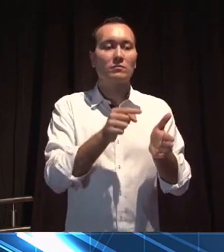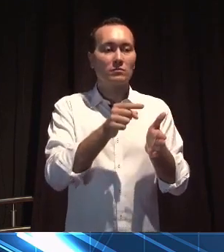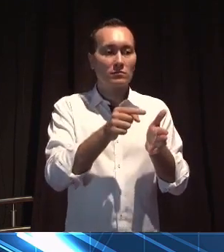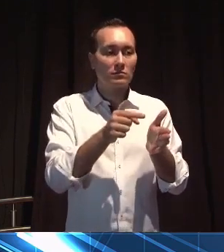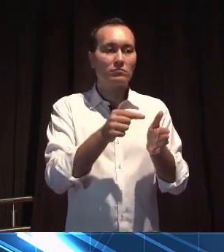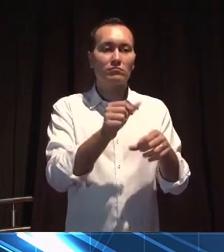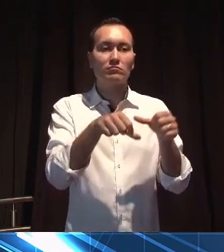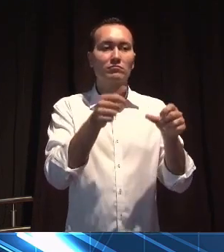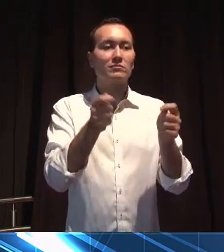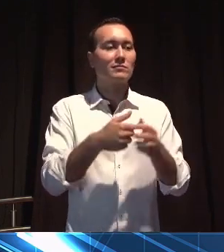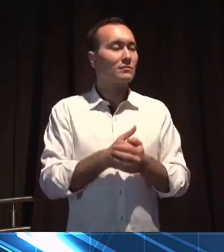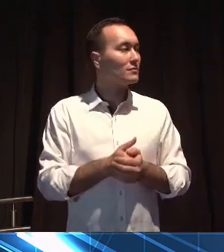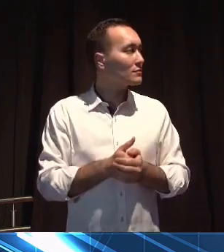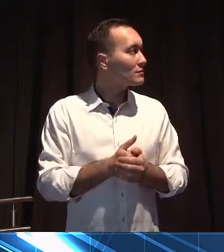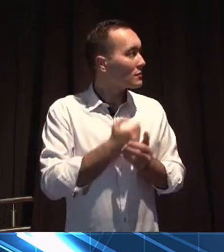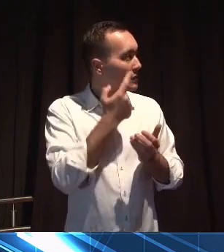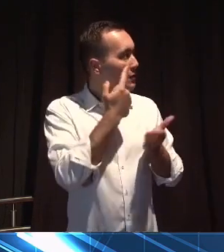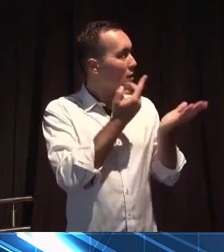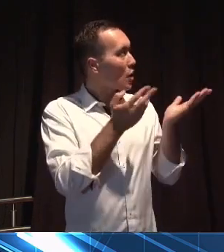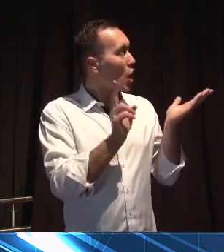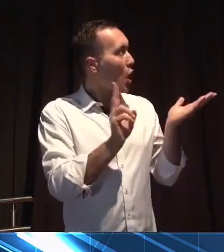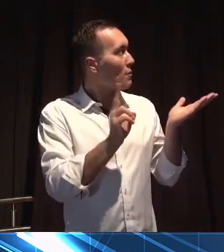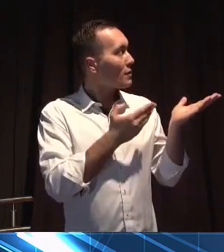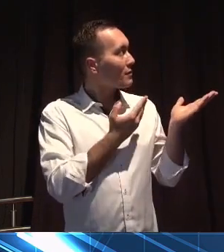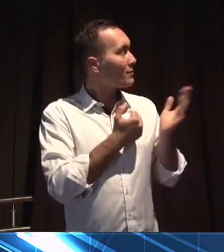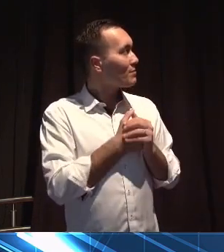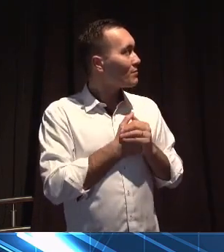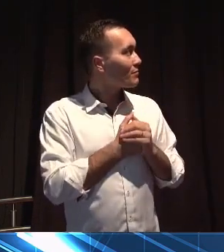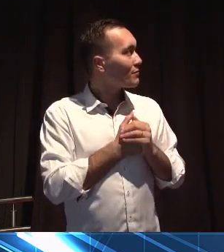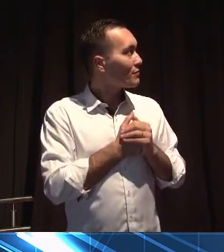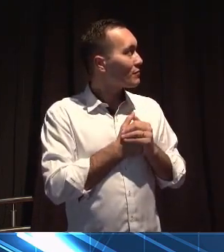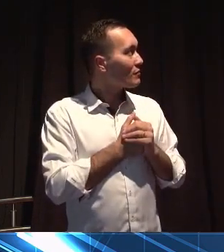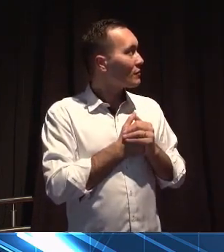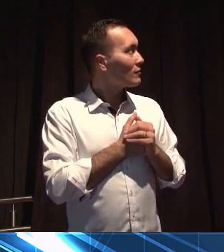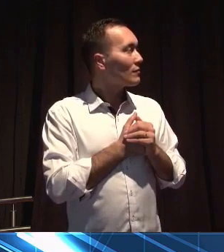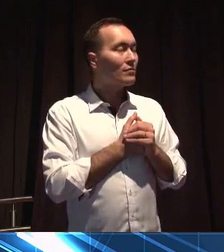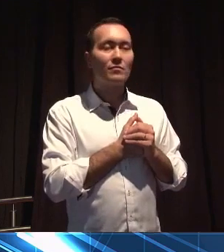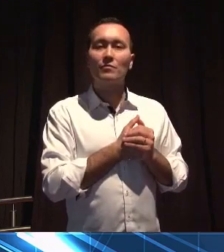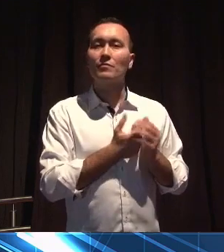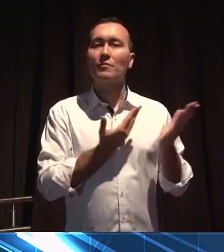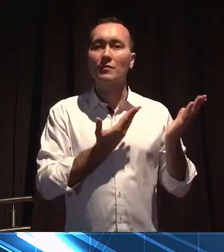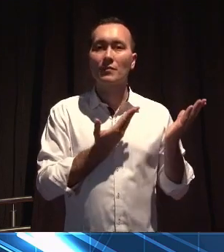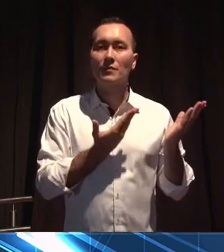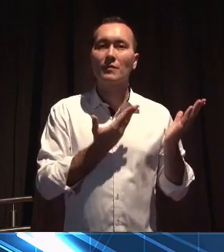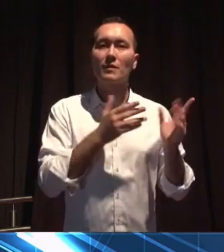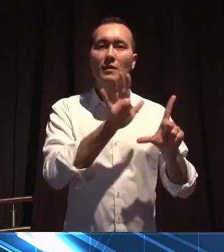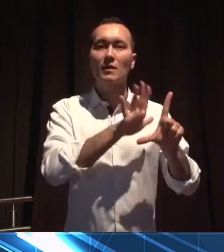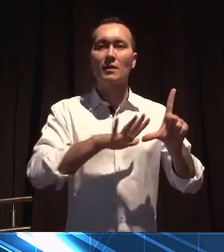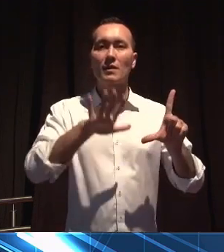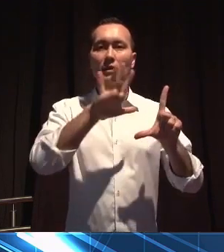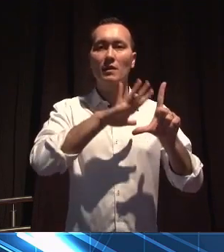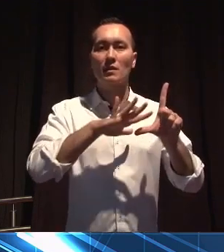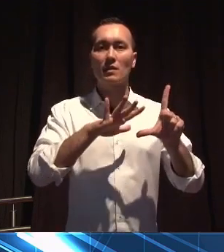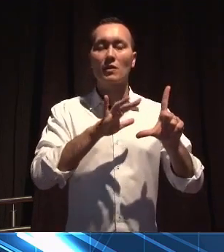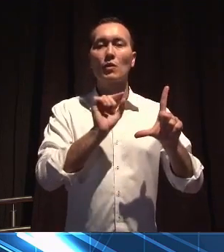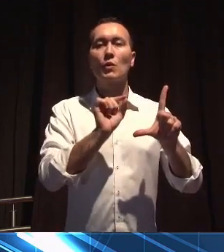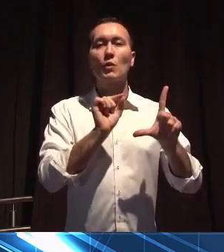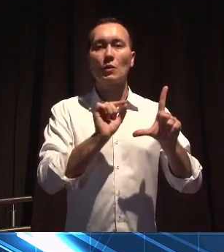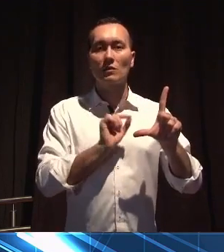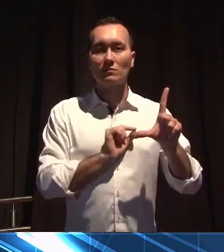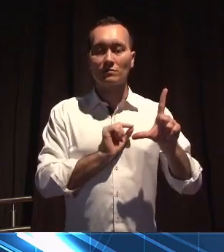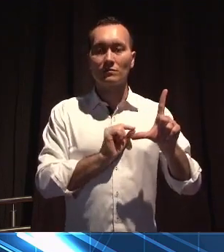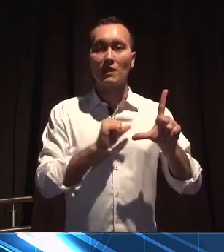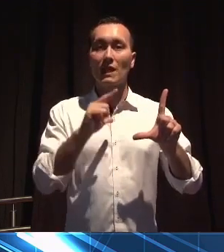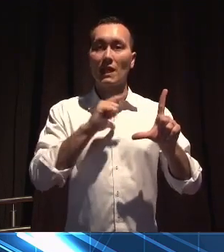interface que é chamada de service provider Face minha interface Normal beleza aqui nesse caso eu criei essa interface chamada plugin com dois pontos